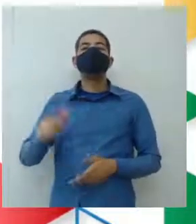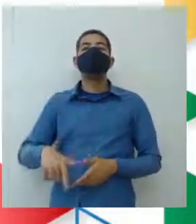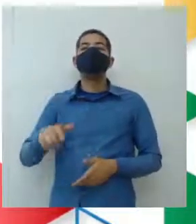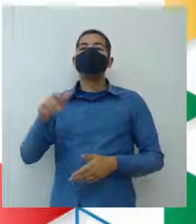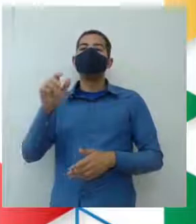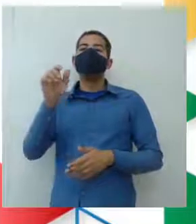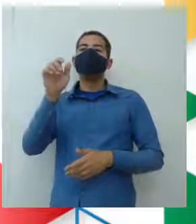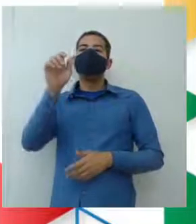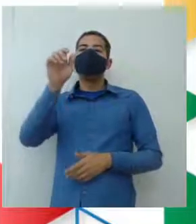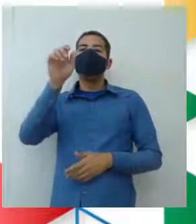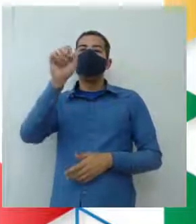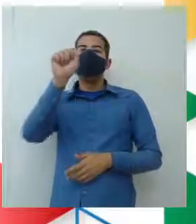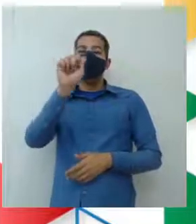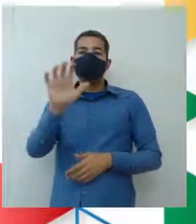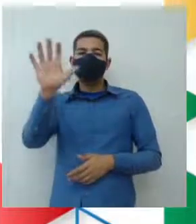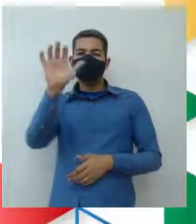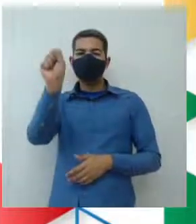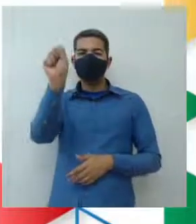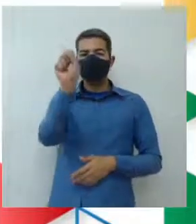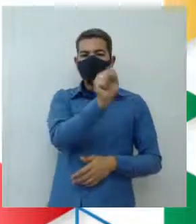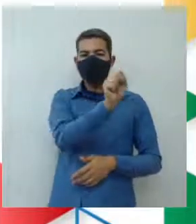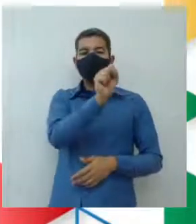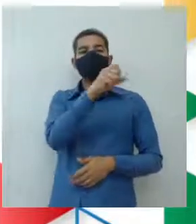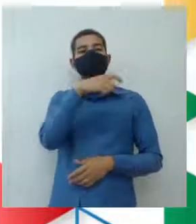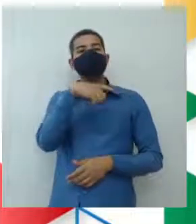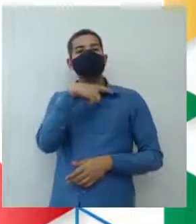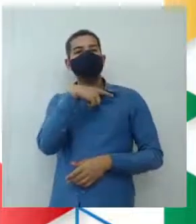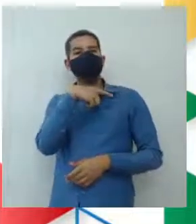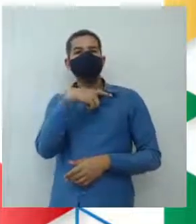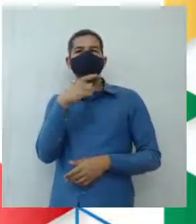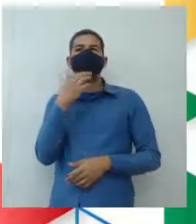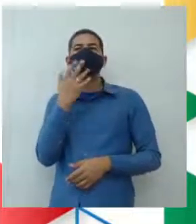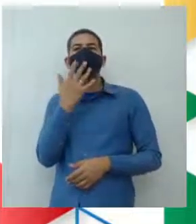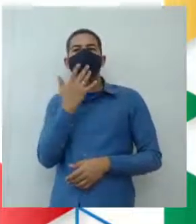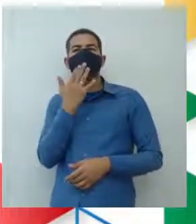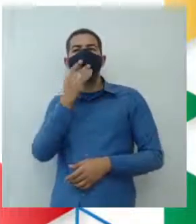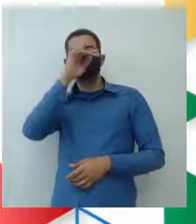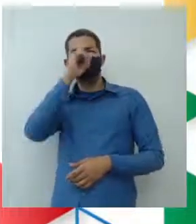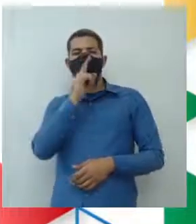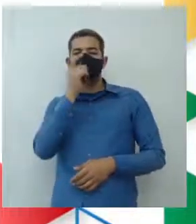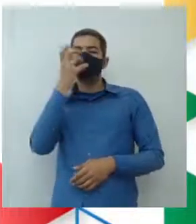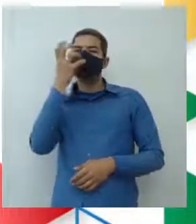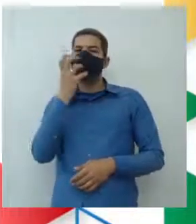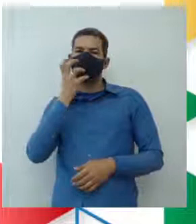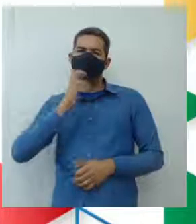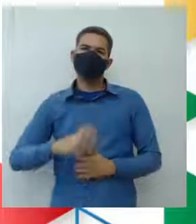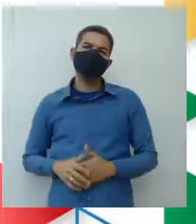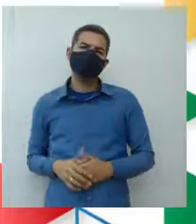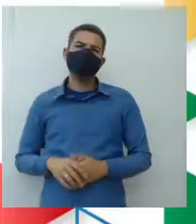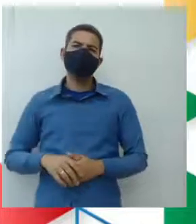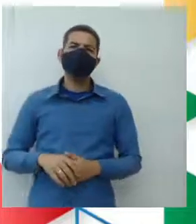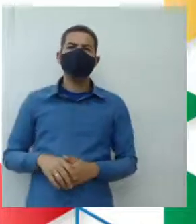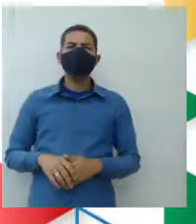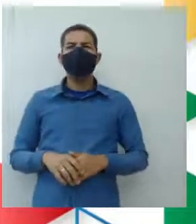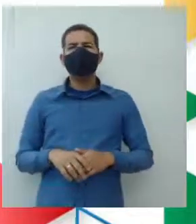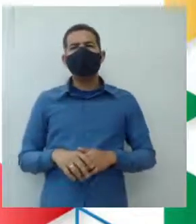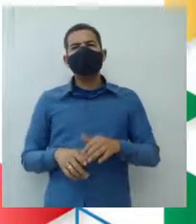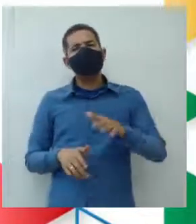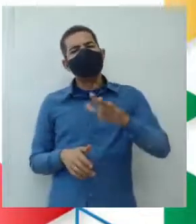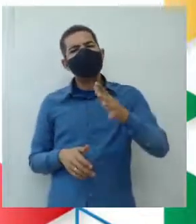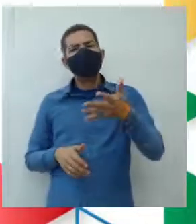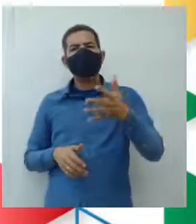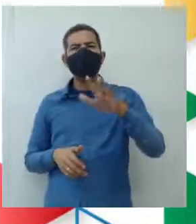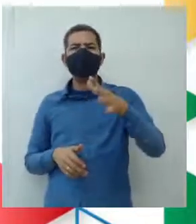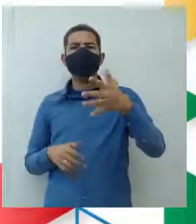estar todo colocado nessa coloração. Então um espaço mais sério. Moderado, a gente vai encontrar ali na América